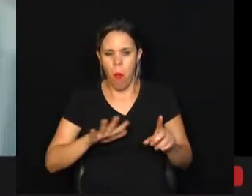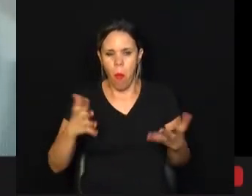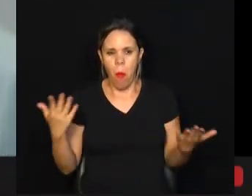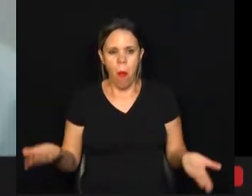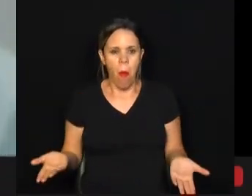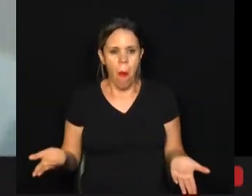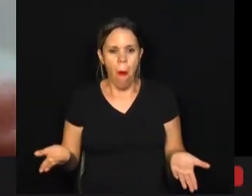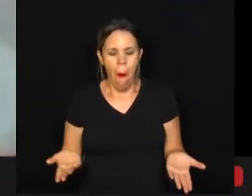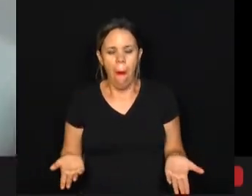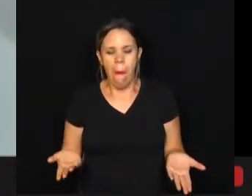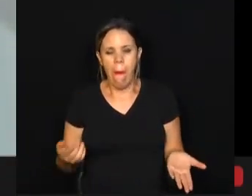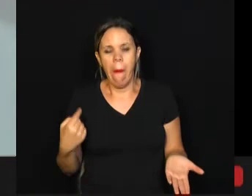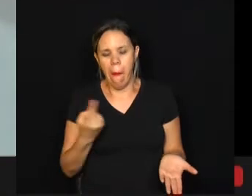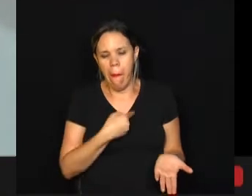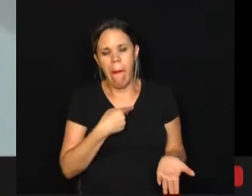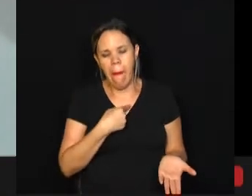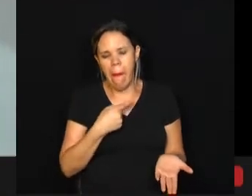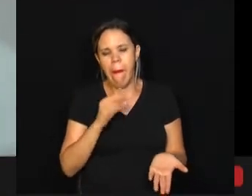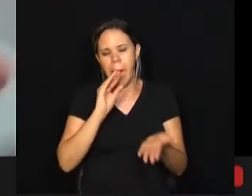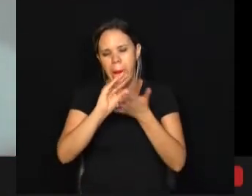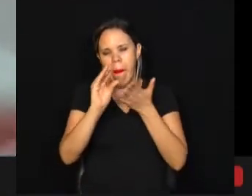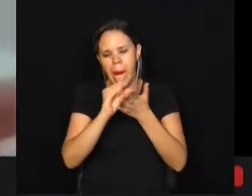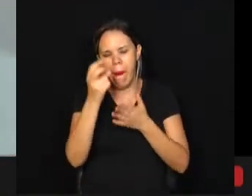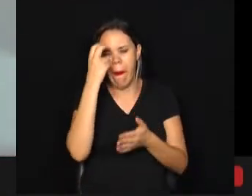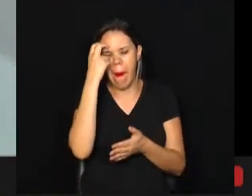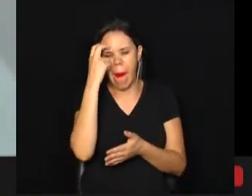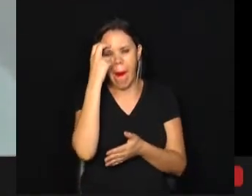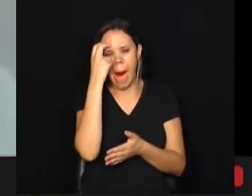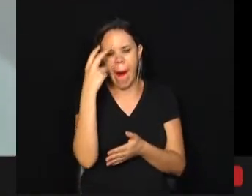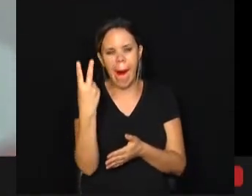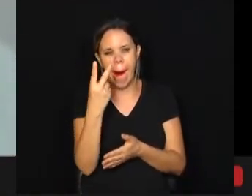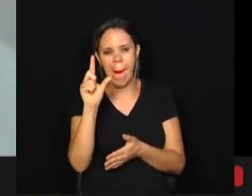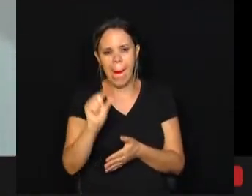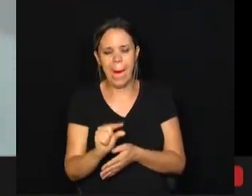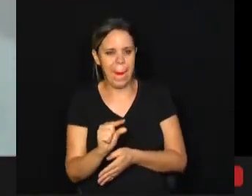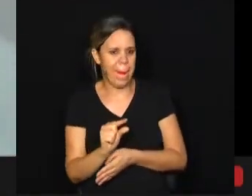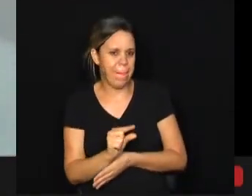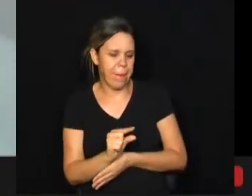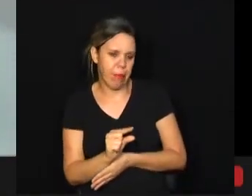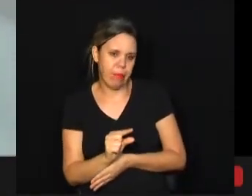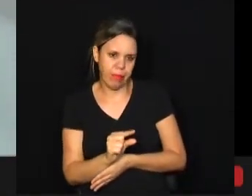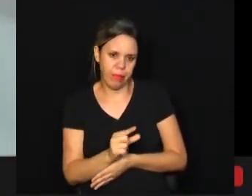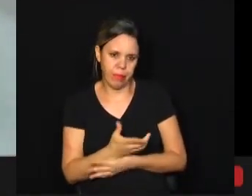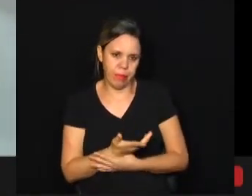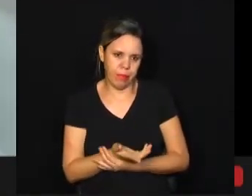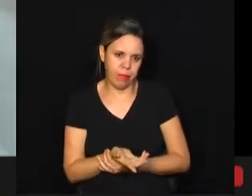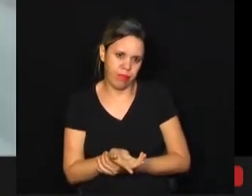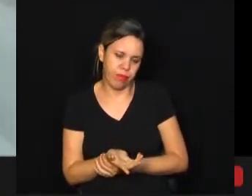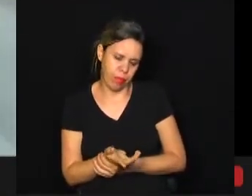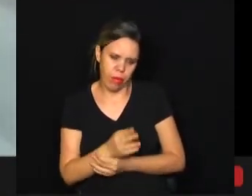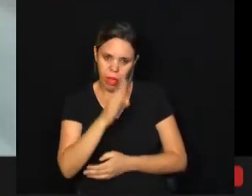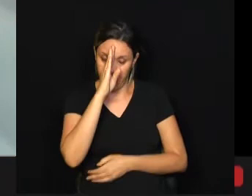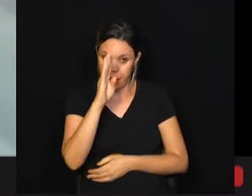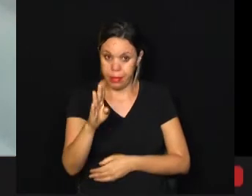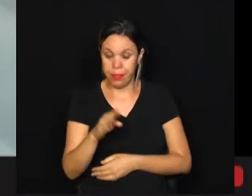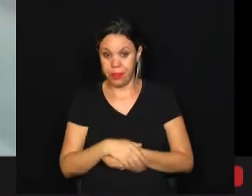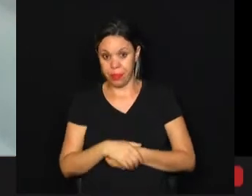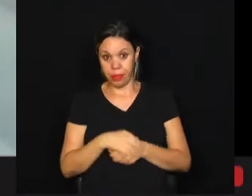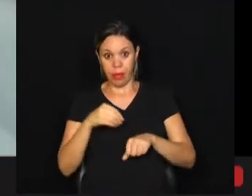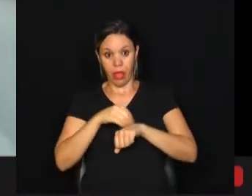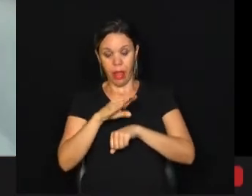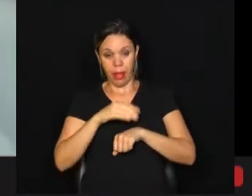Né? Que aquilo que a gente investe em cultura, ainda que o valor é pequeno, seja pequeno, ele é fundamental, ele traz